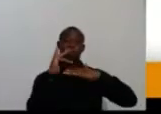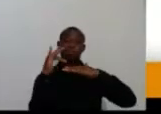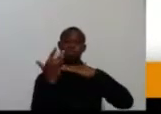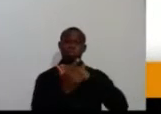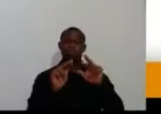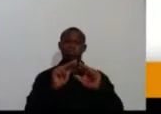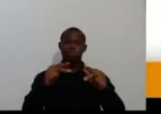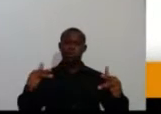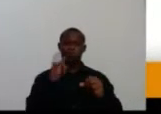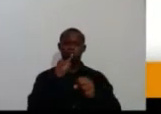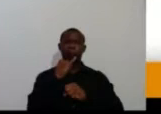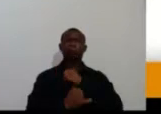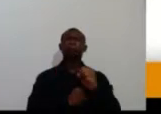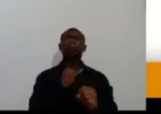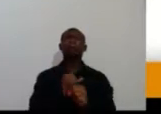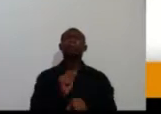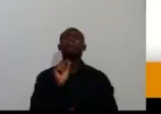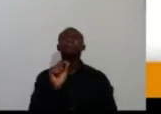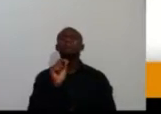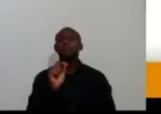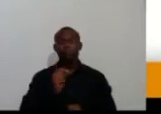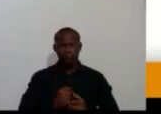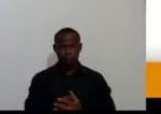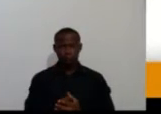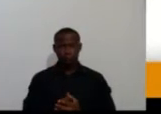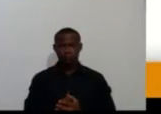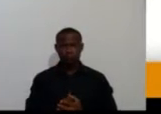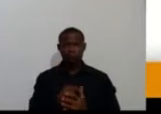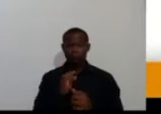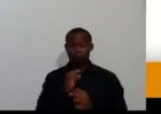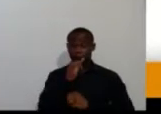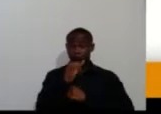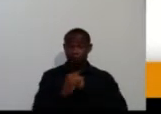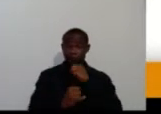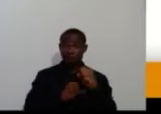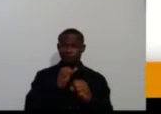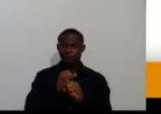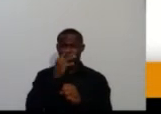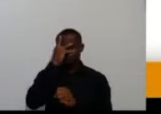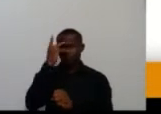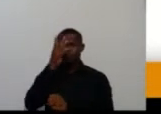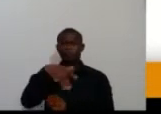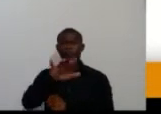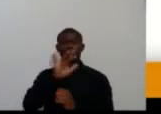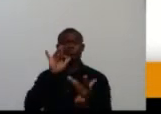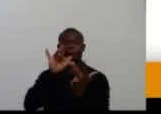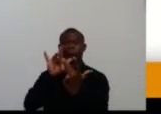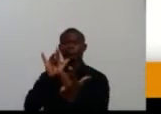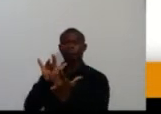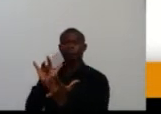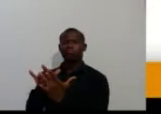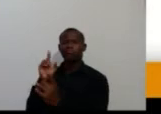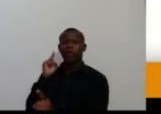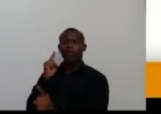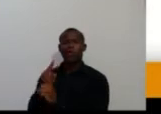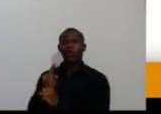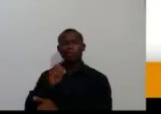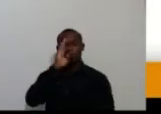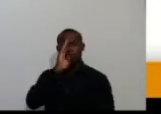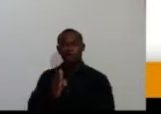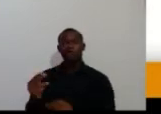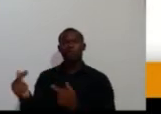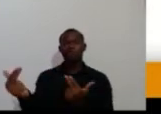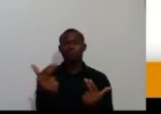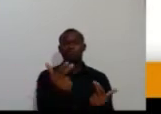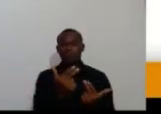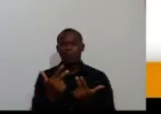o encontro de todas as pessoas no mesmo lugar, com os mesmos objetivos. Então, eu estou falando tudo isso baseado